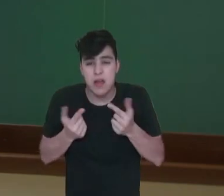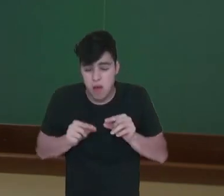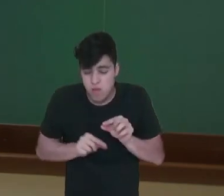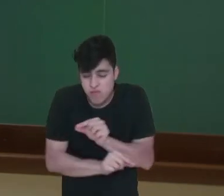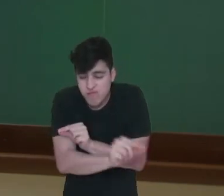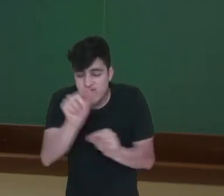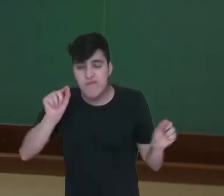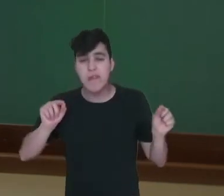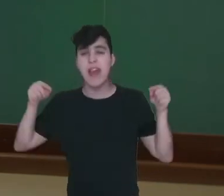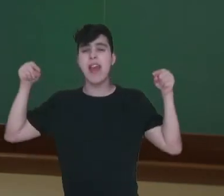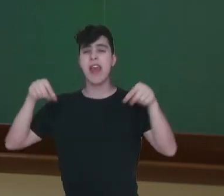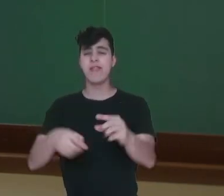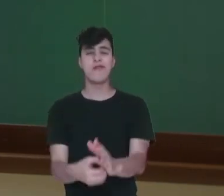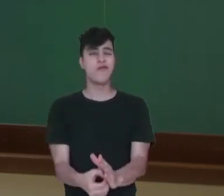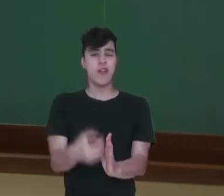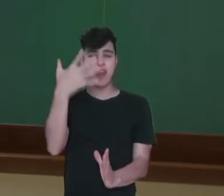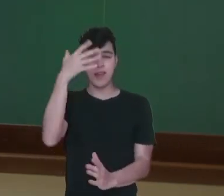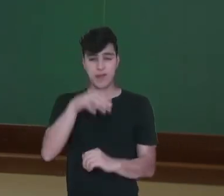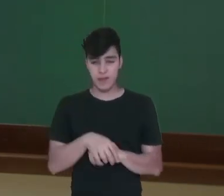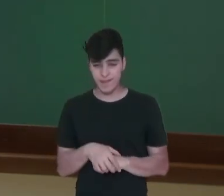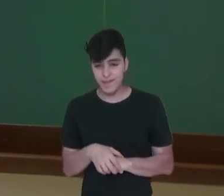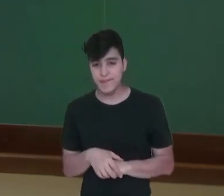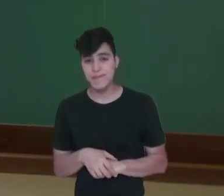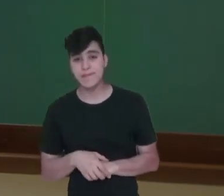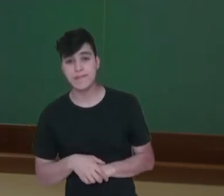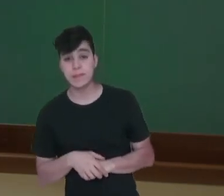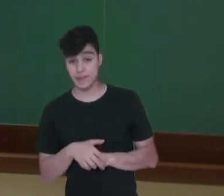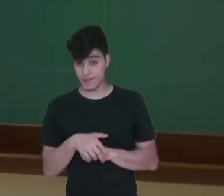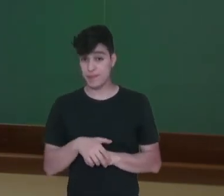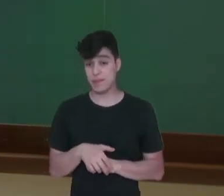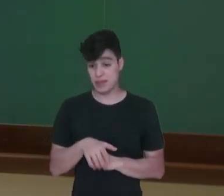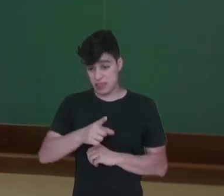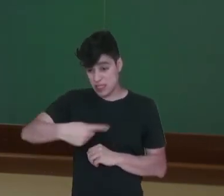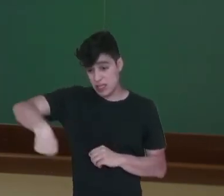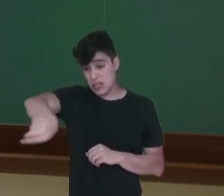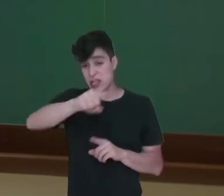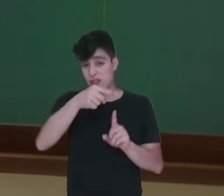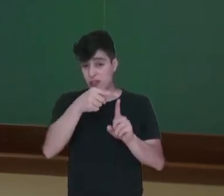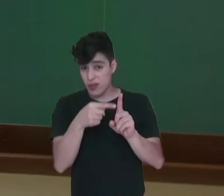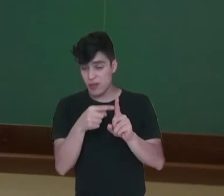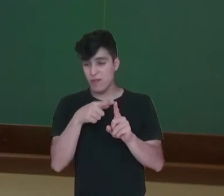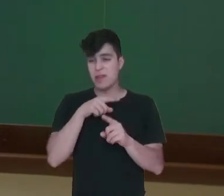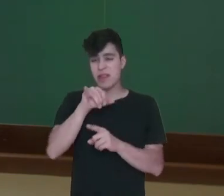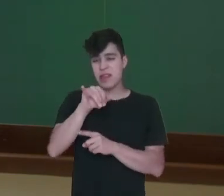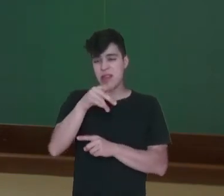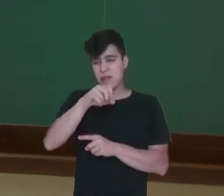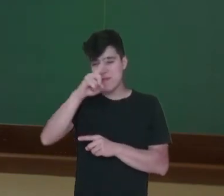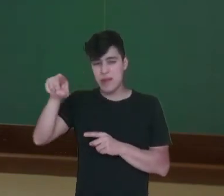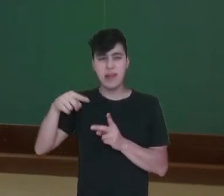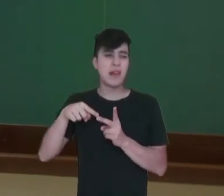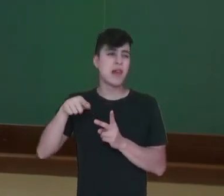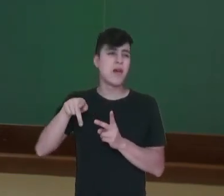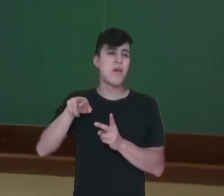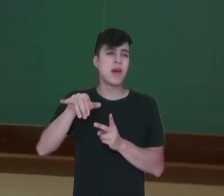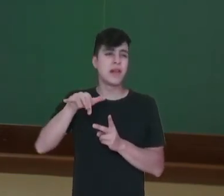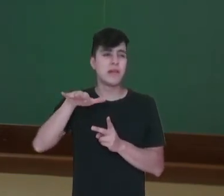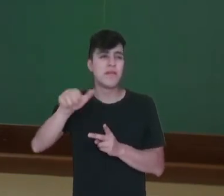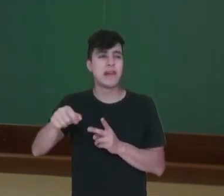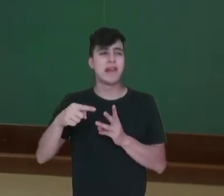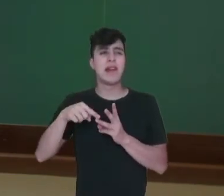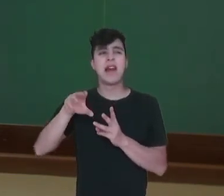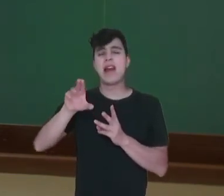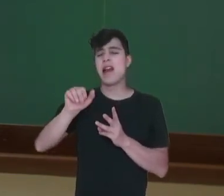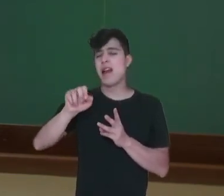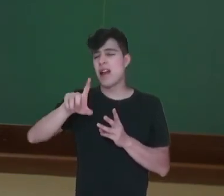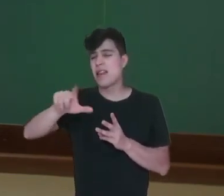essa característica. E entre os tipos nós vamos ter o ipê, a quaresmeira, a canela,